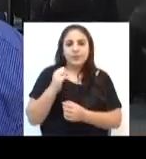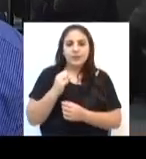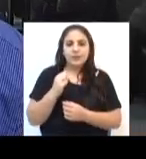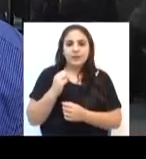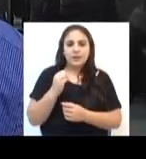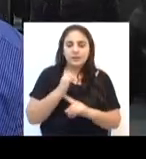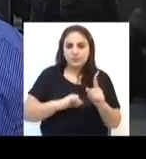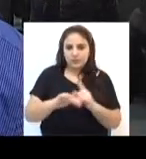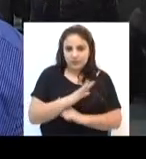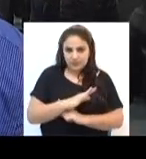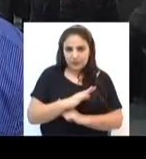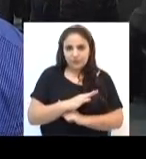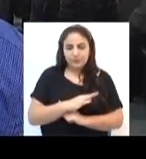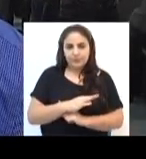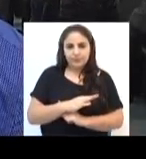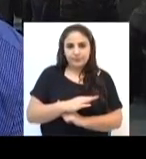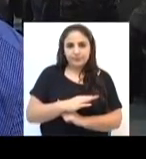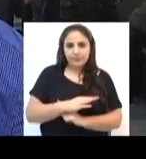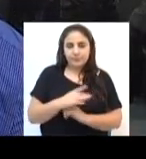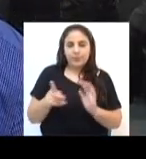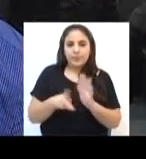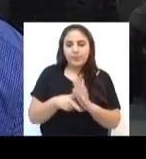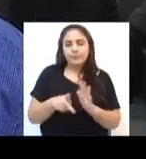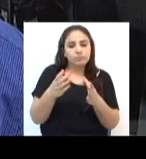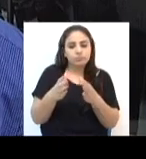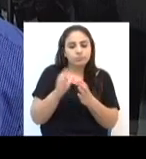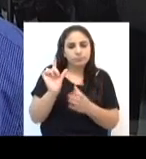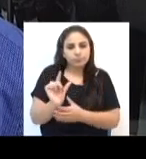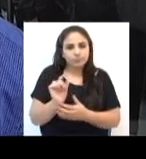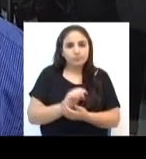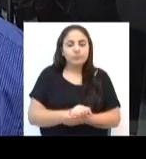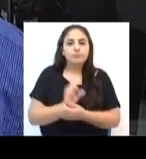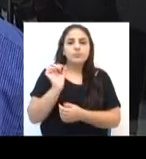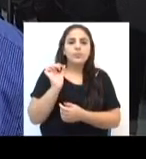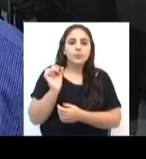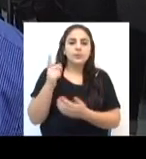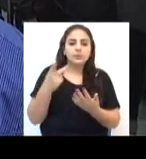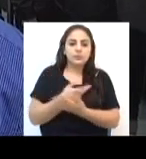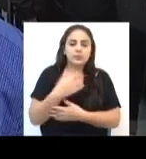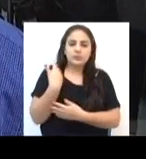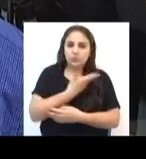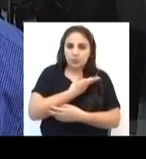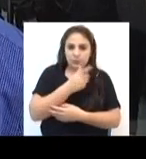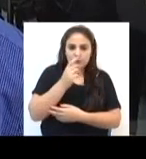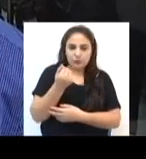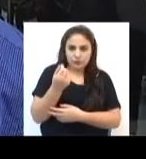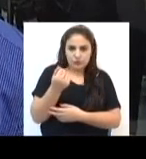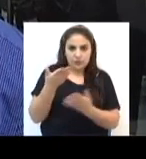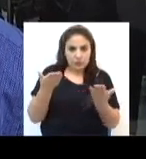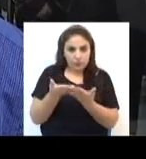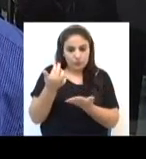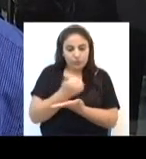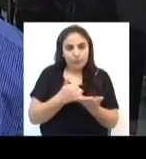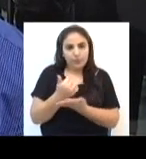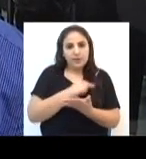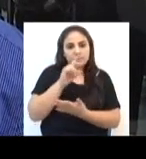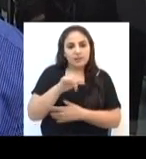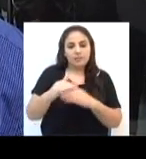19 anos, 20 anos, quando completar a pena dele, ele vai sair bandido. A vereadora lembrou ainda